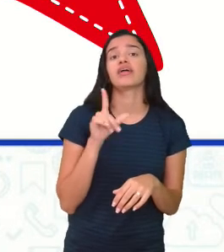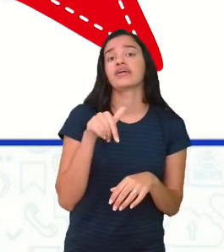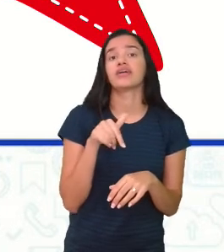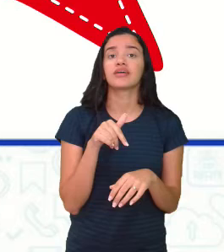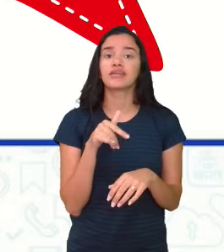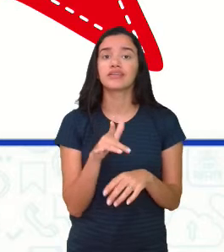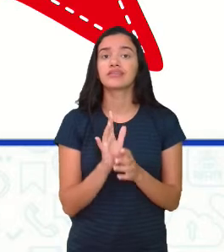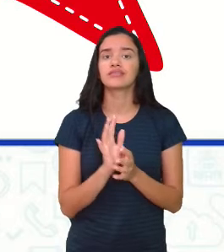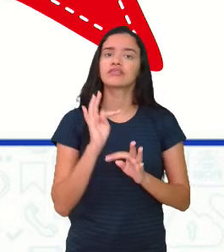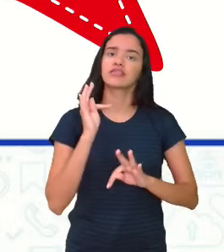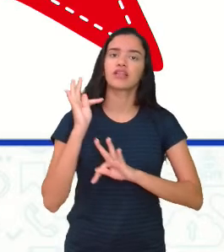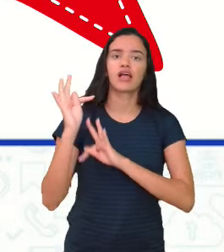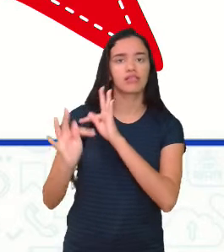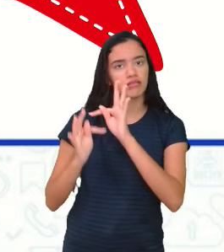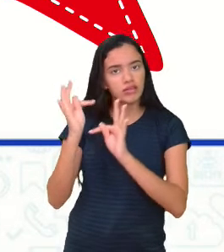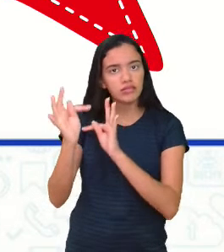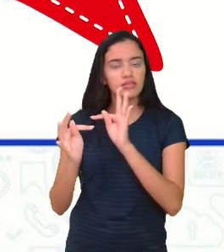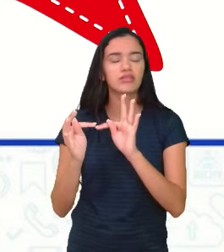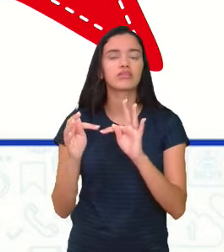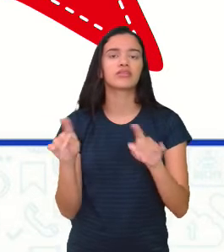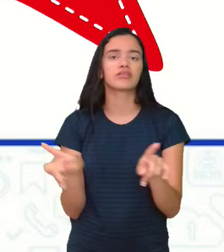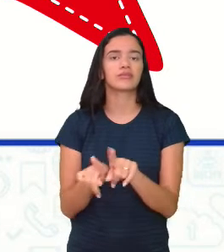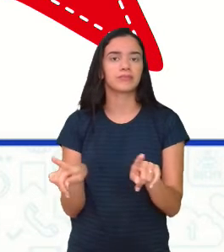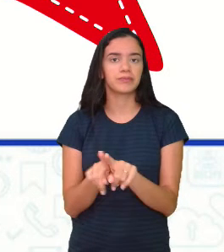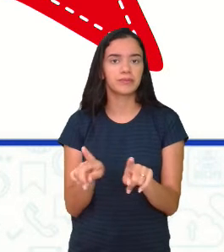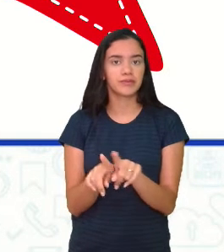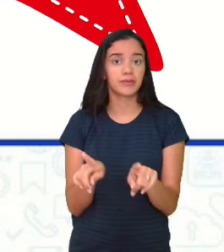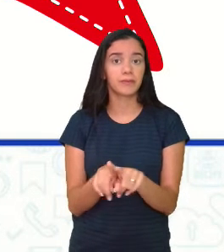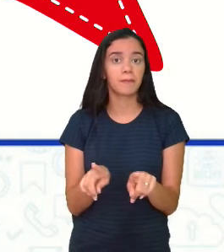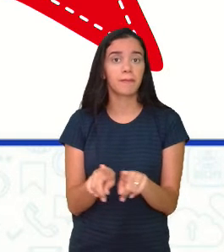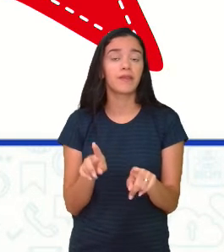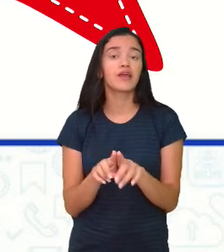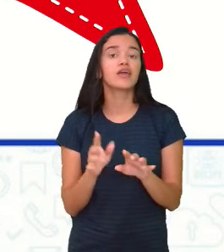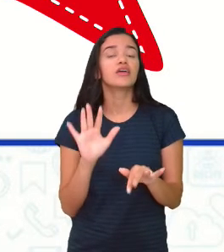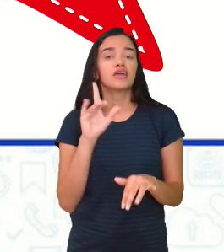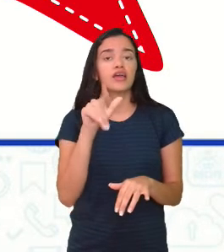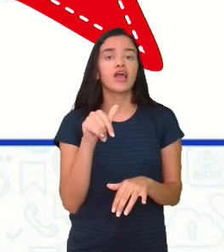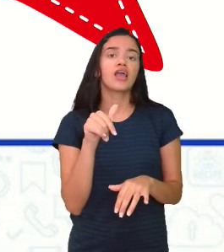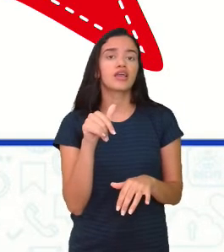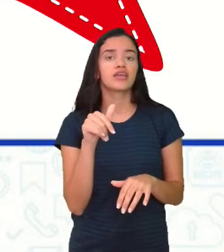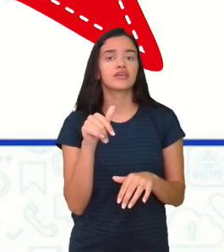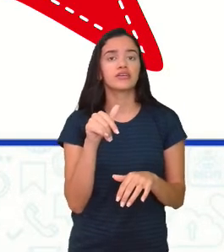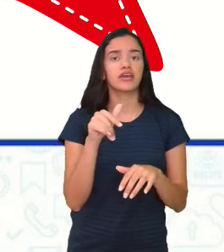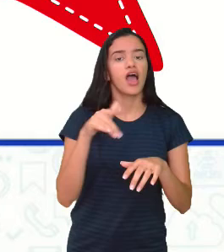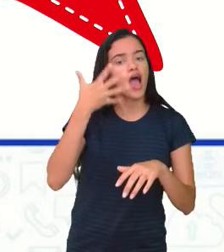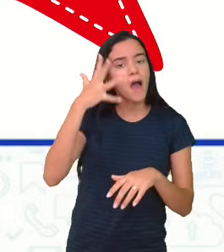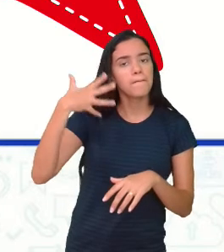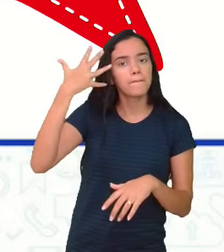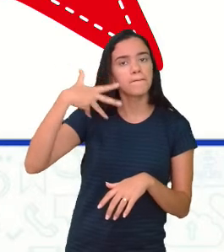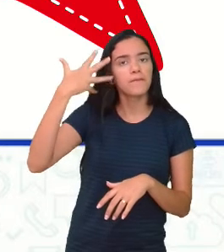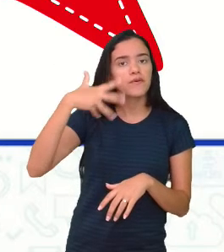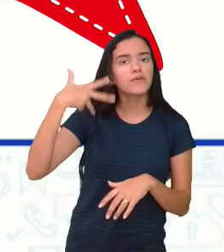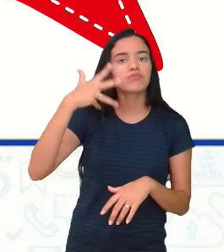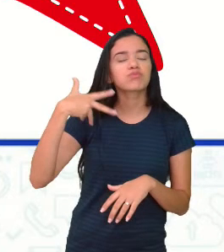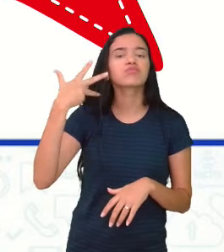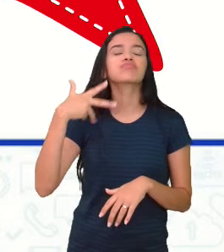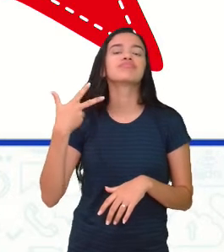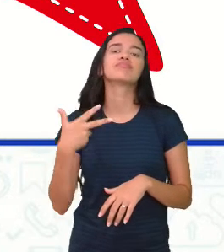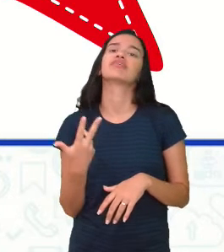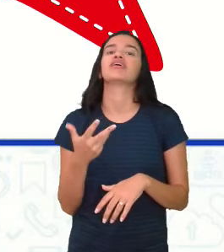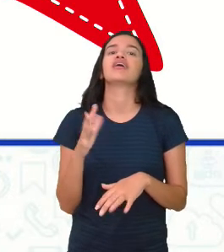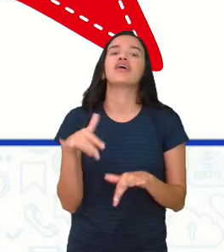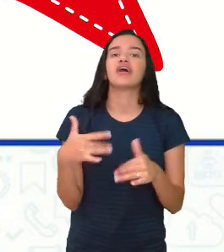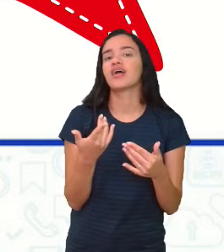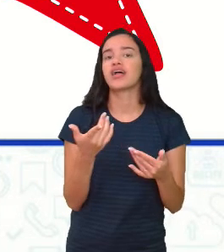ela abrange a música tradicional, e ela também abrange a música que está sendo